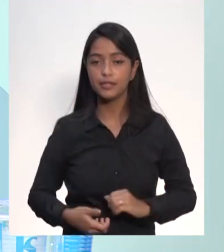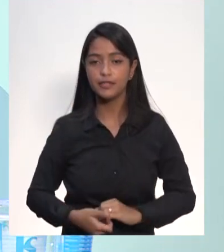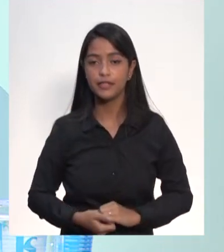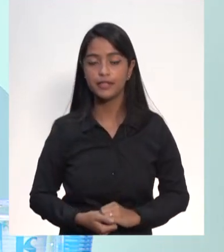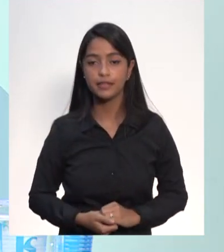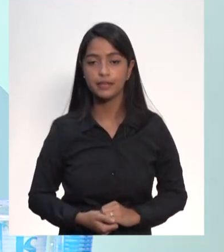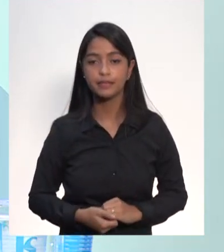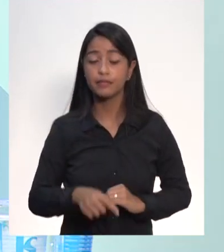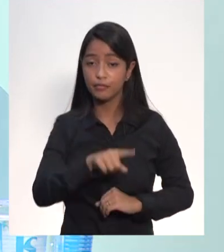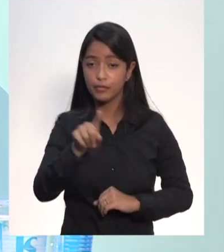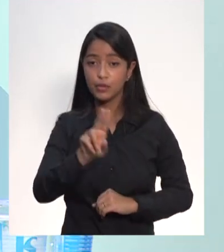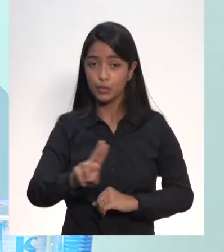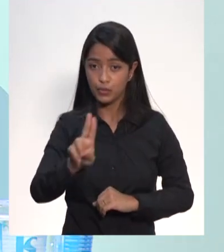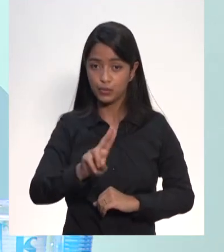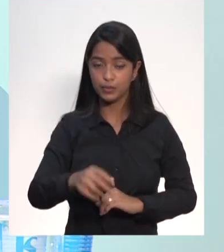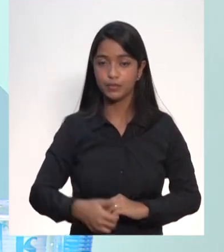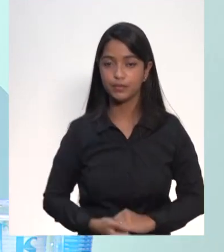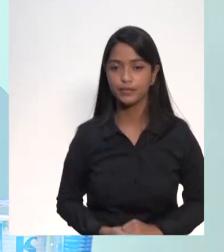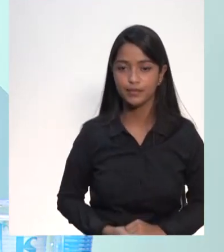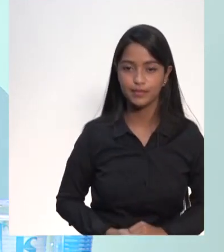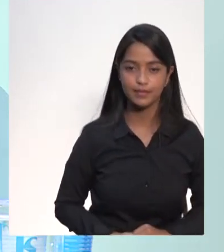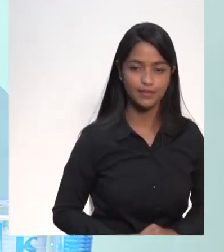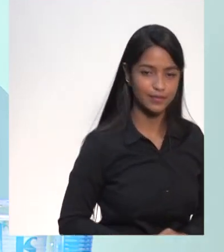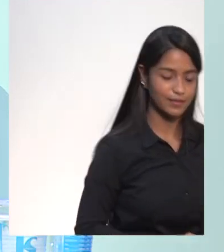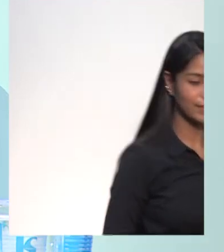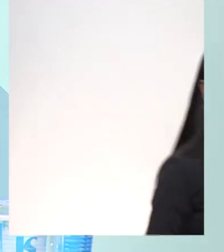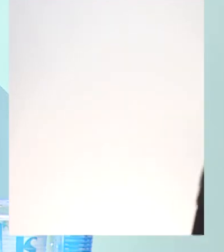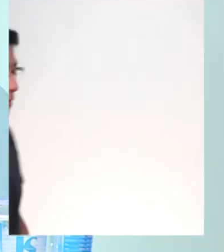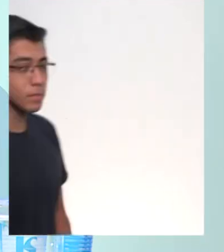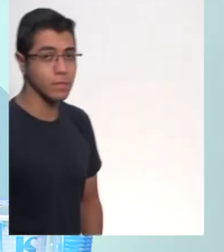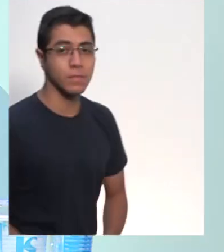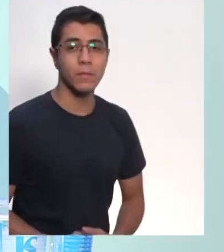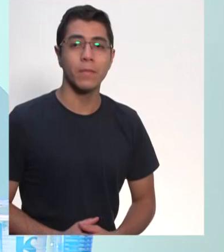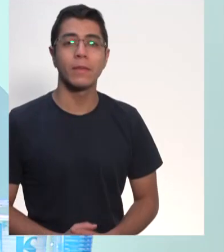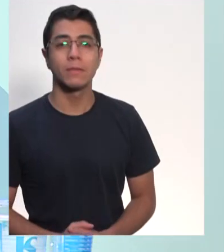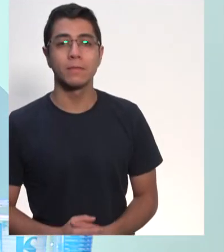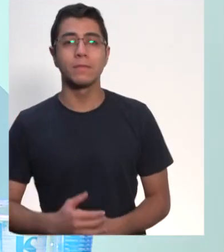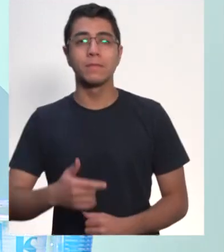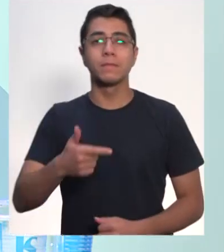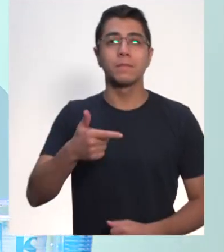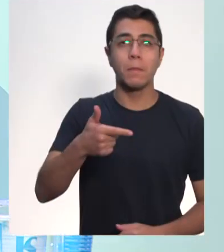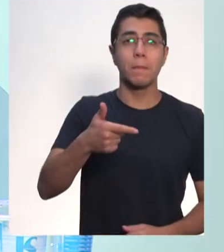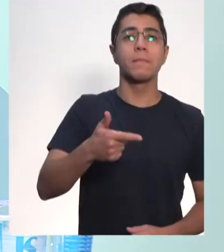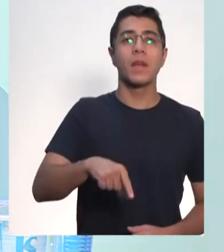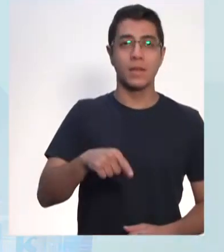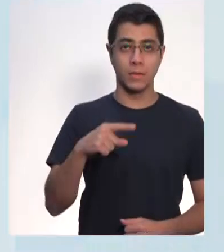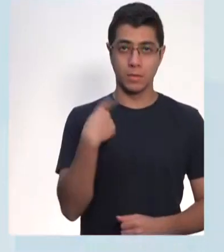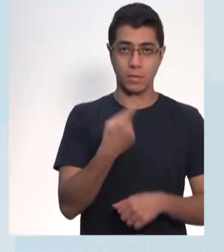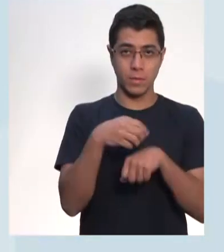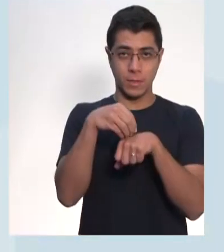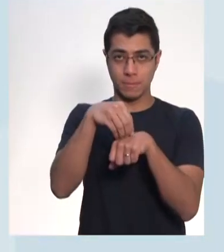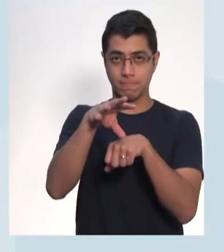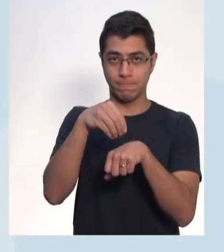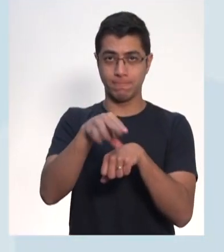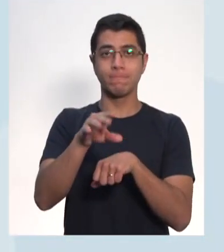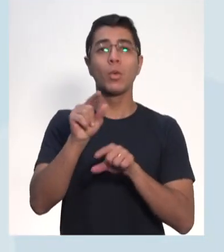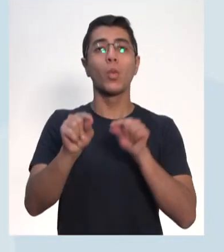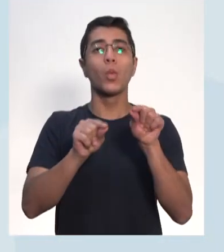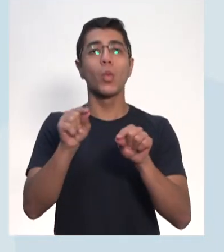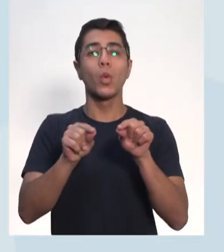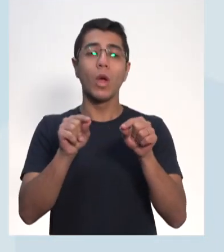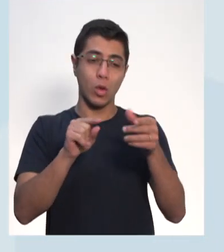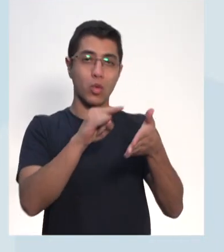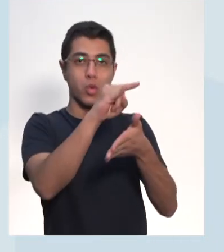utilizados por vocês. A outra referência que nós passamos para vocês, justamente o documento orientador, né, que